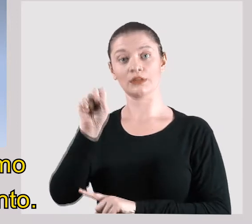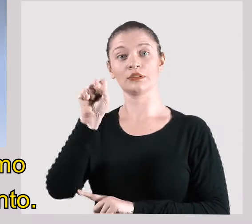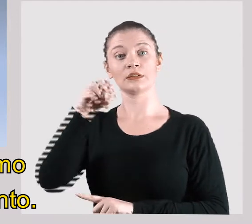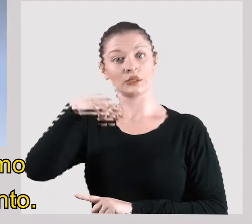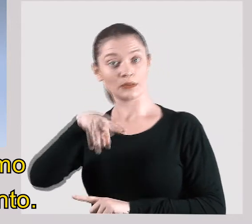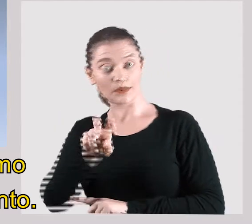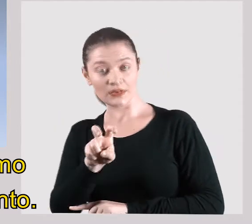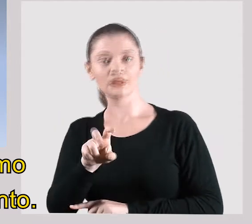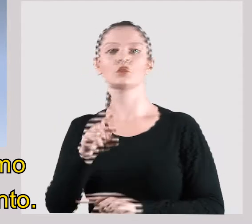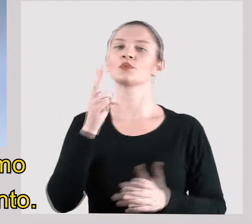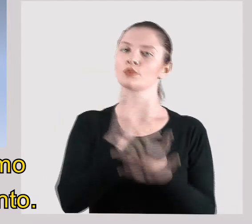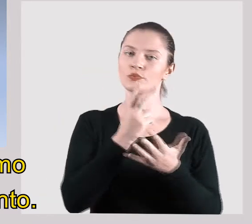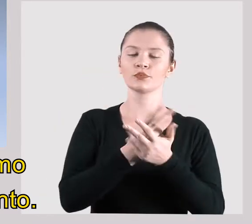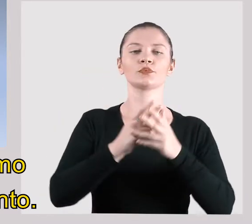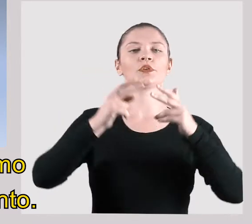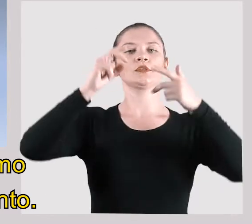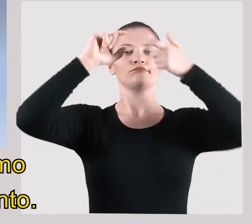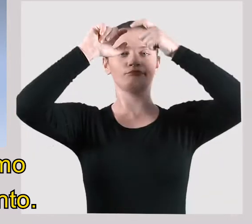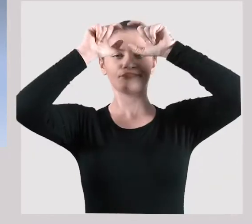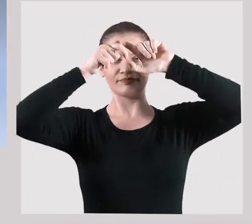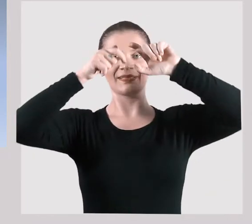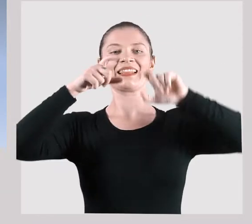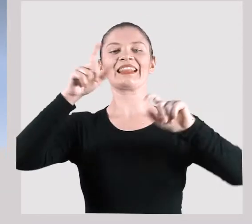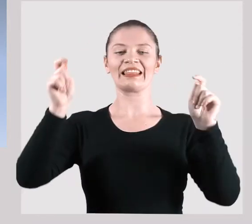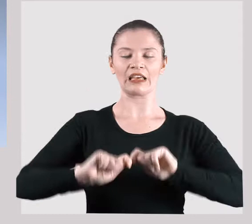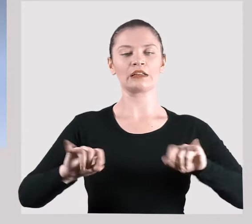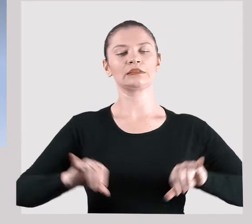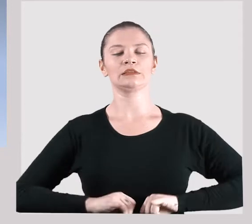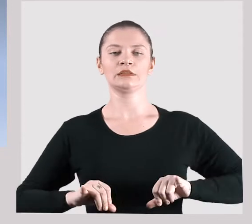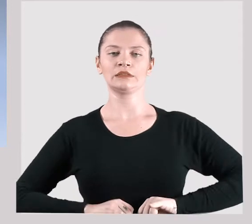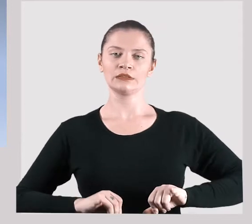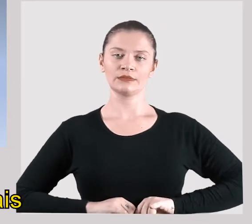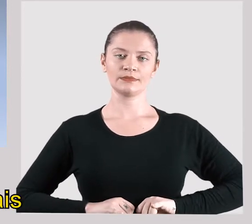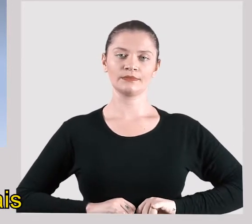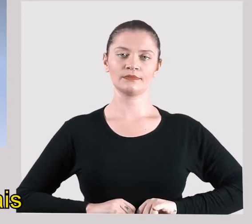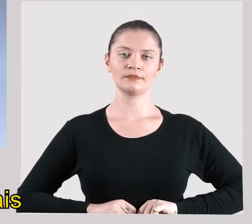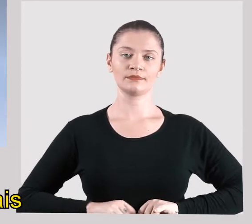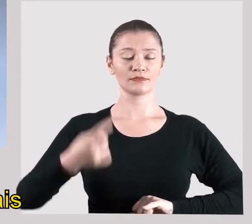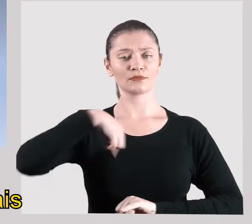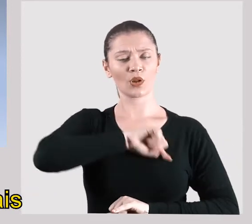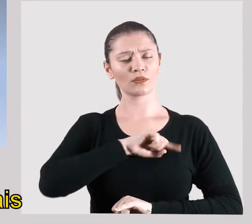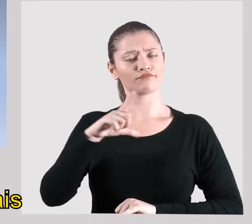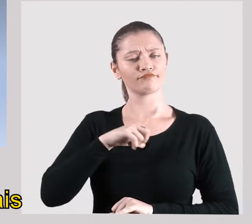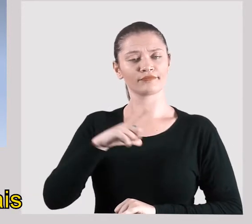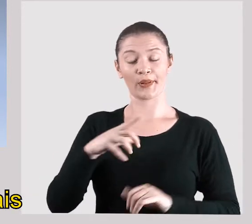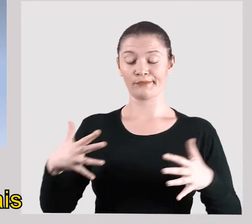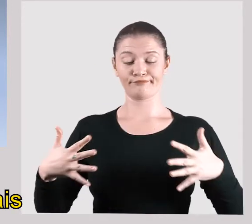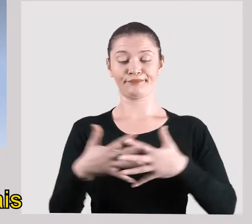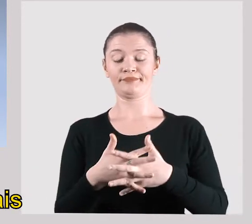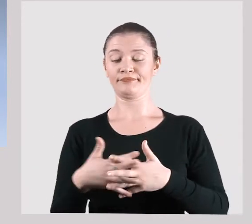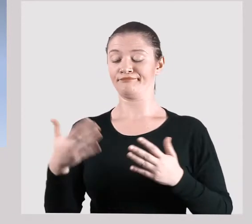transtorno que causa sofrimento, né? Então, nós vamos ter, assim, conflitos entre os dois